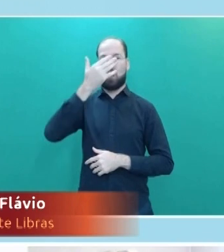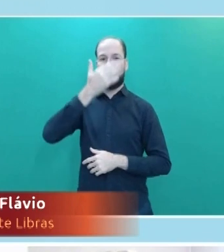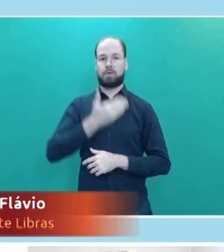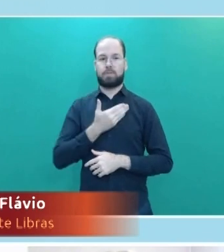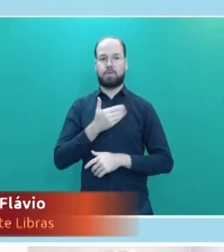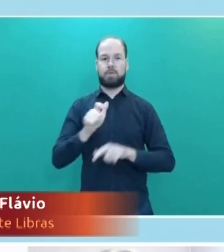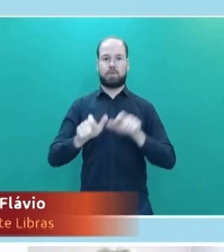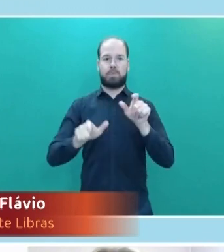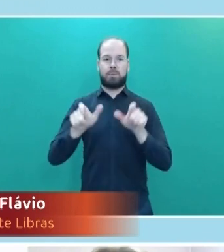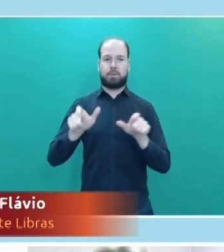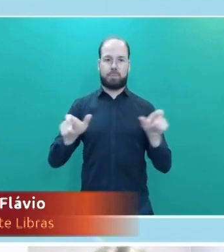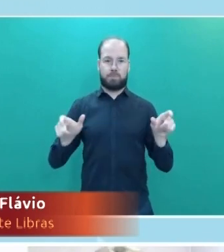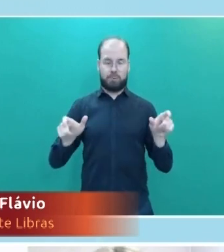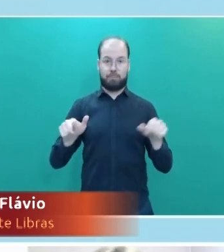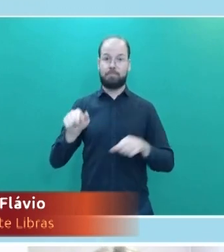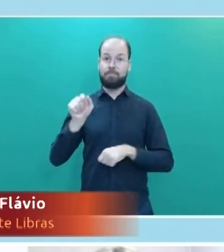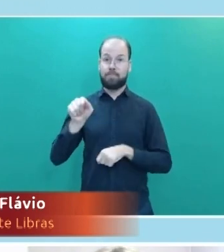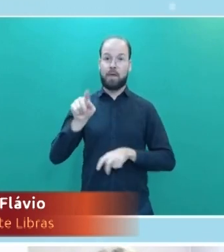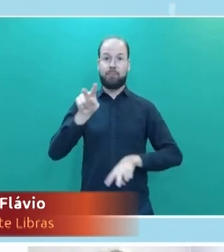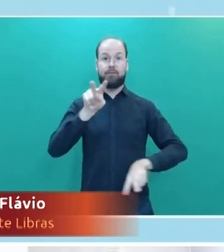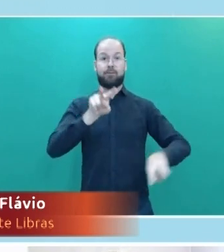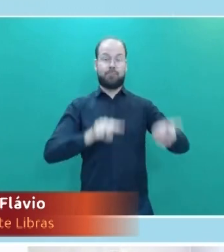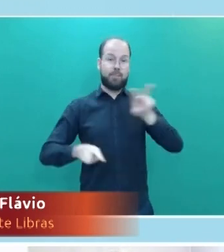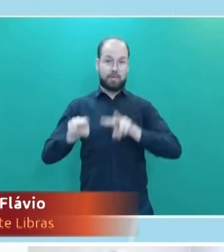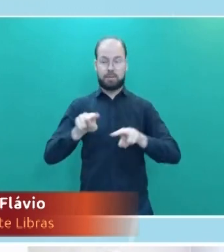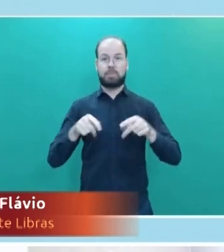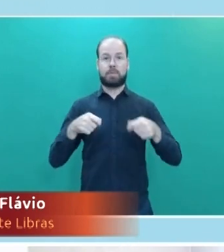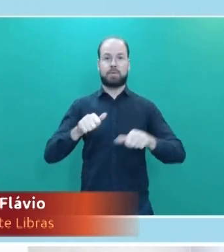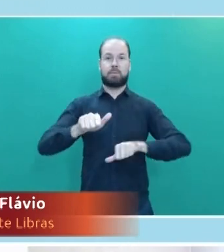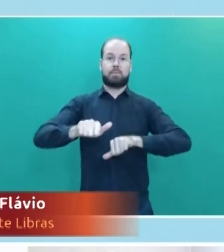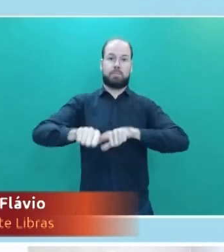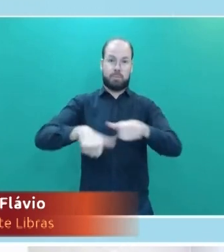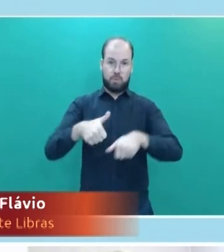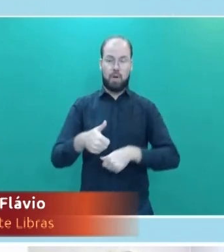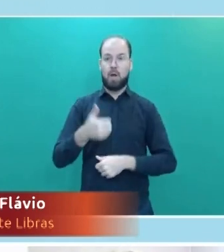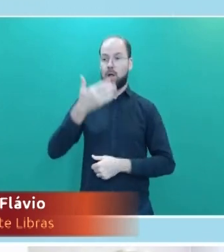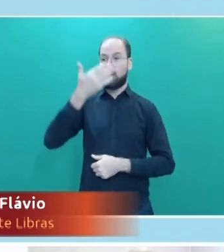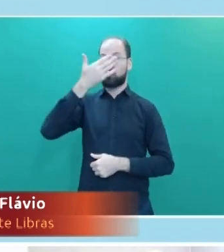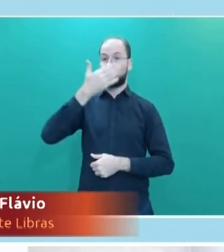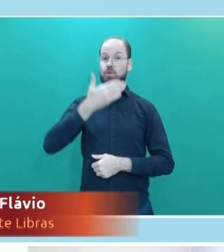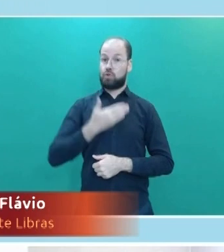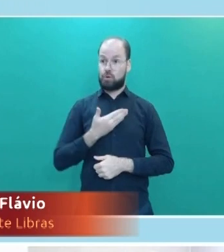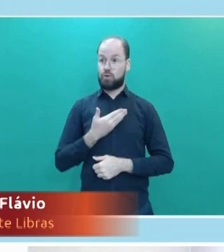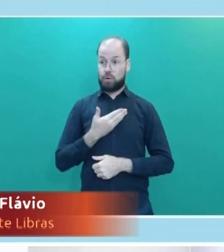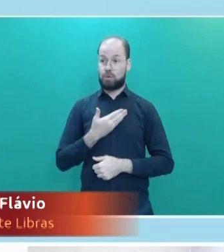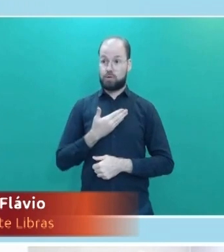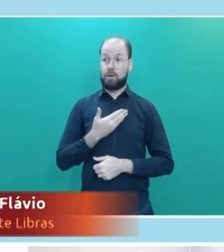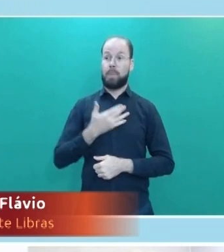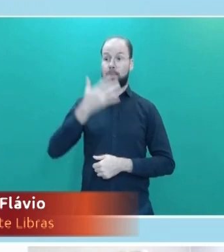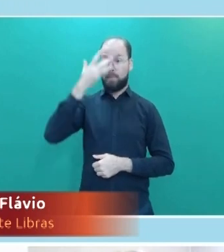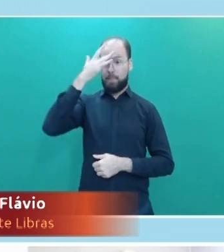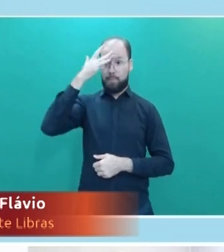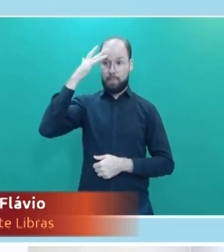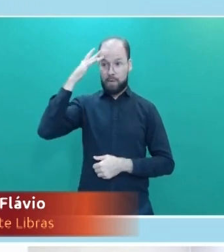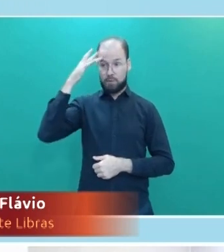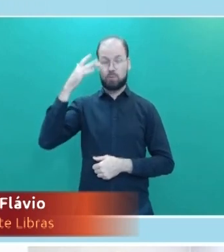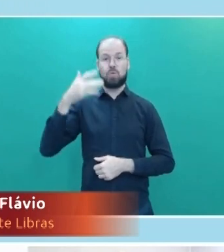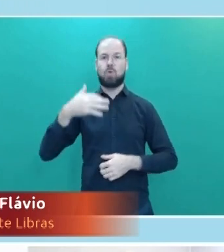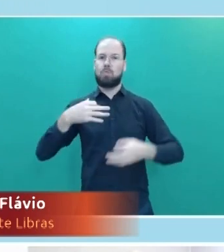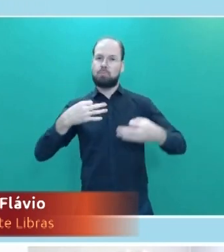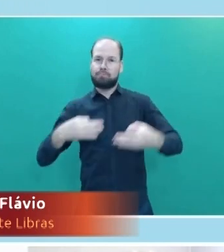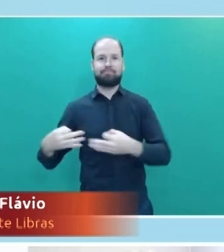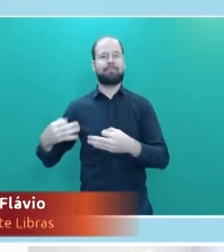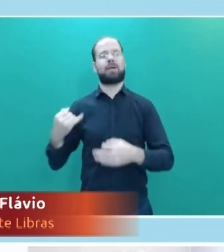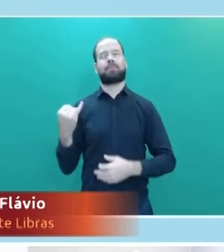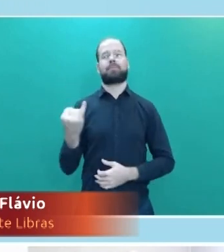é essa visão que tem que ser mudada, a questão da dignidade, o quanto ela é importante. Porque ela não é importante só para mim,